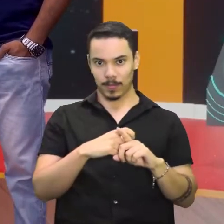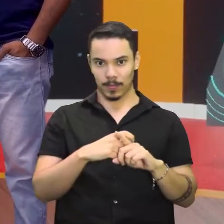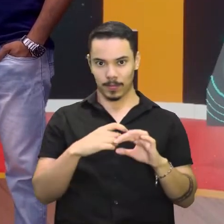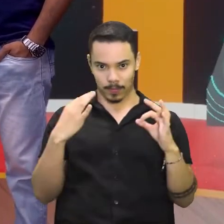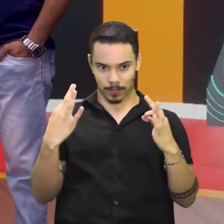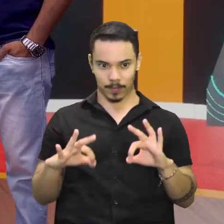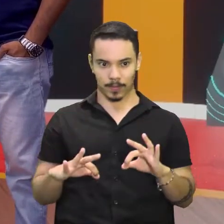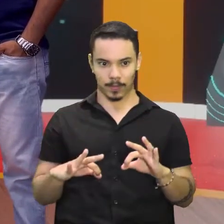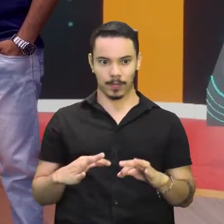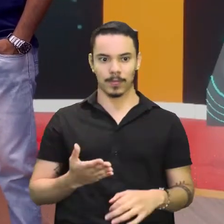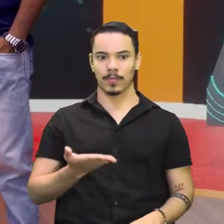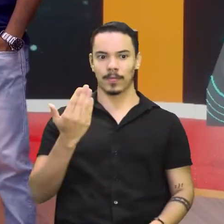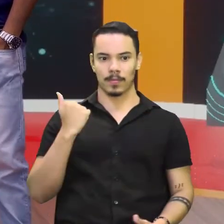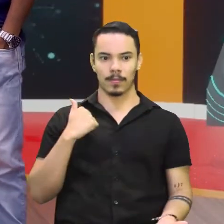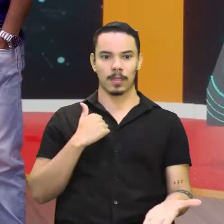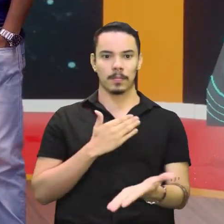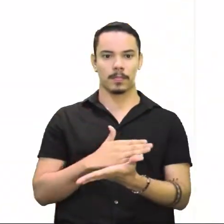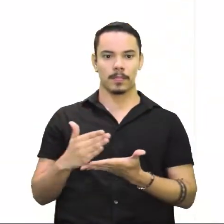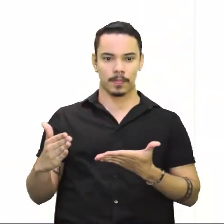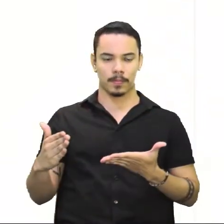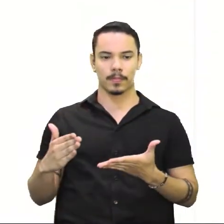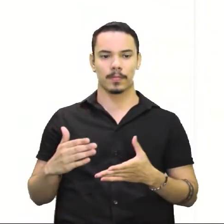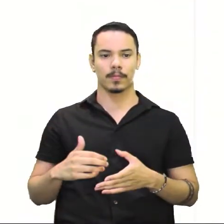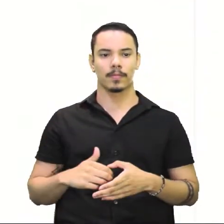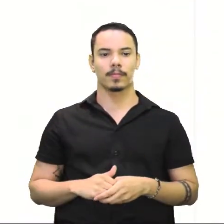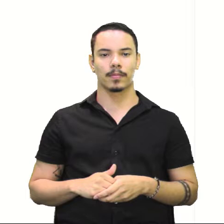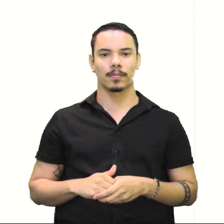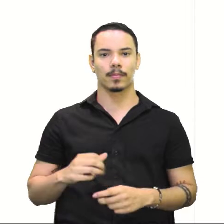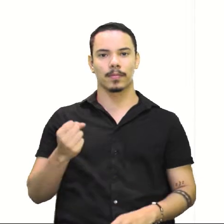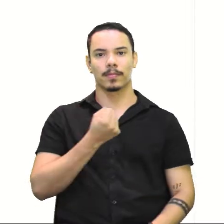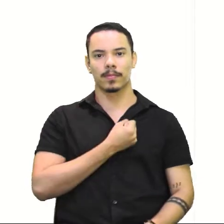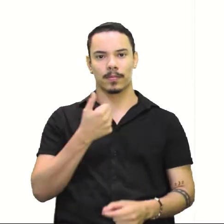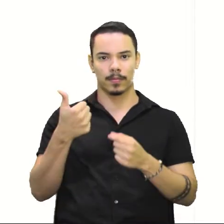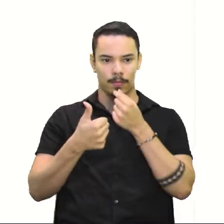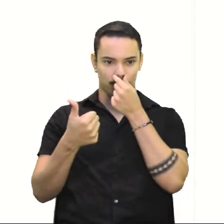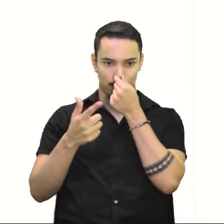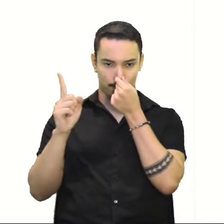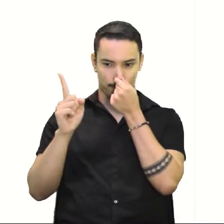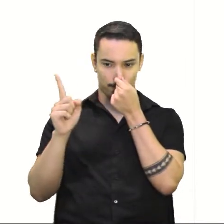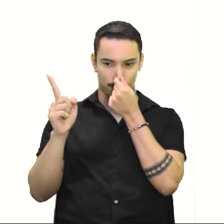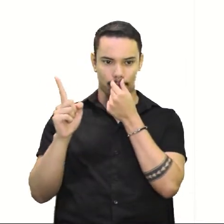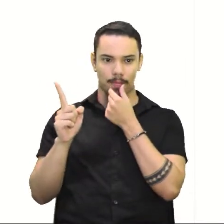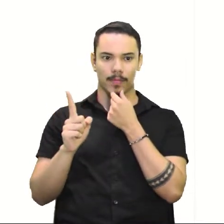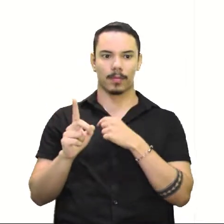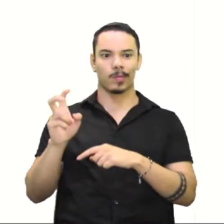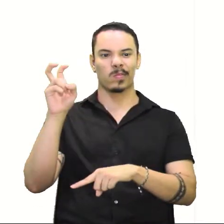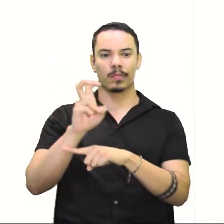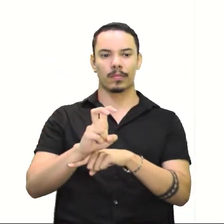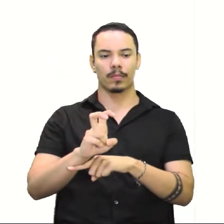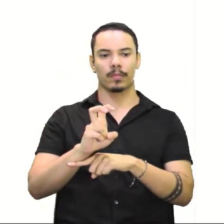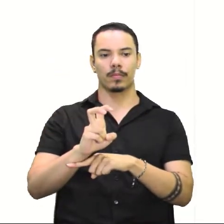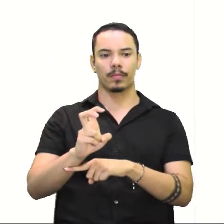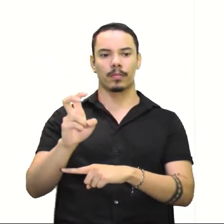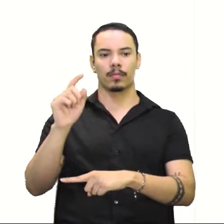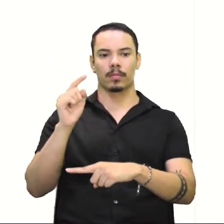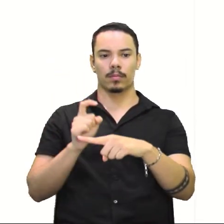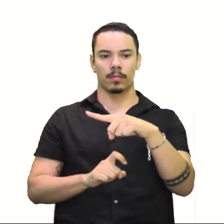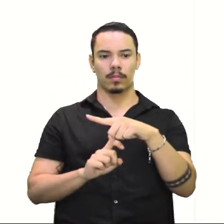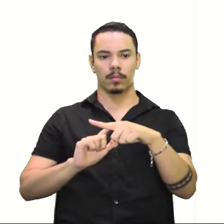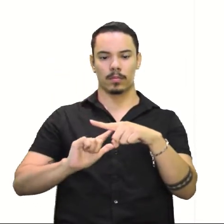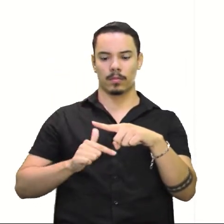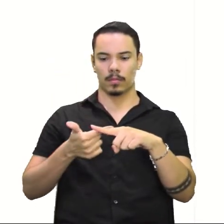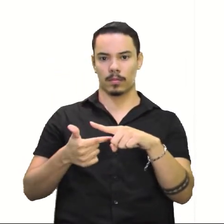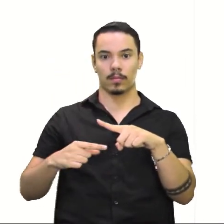Vamos lá então, começamos assim. Questão de número 1, olha lá. 5 dividido por x ao quadrado